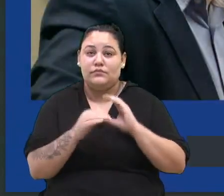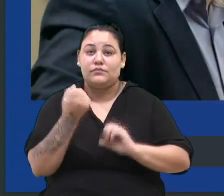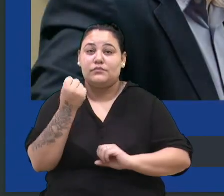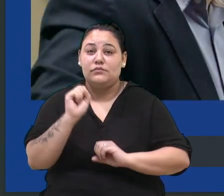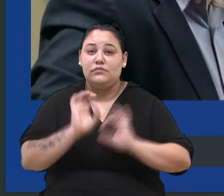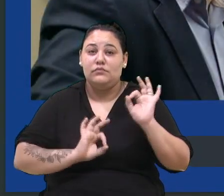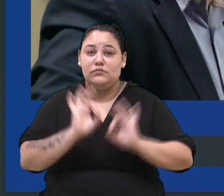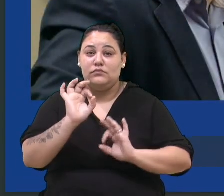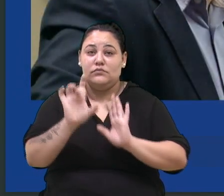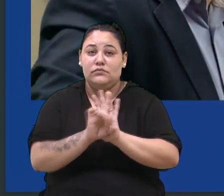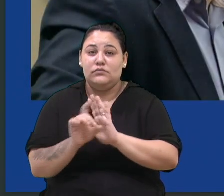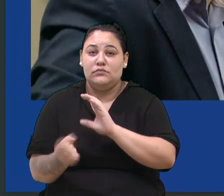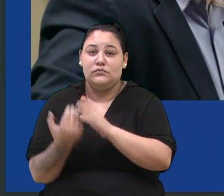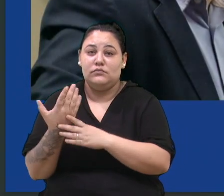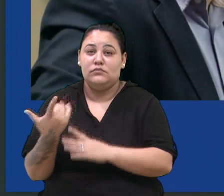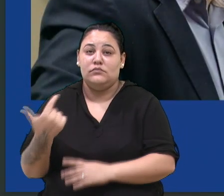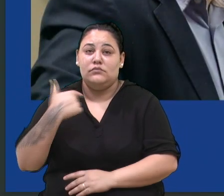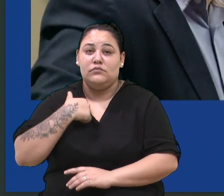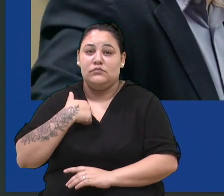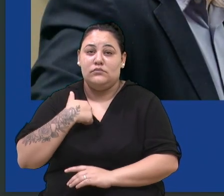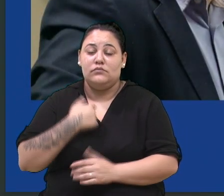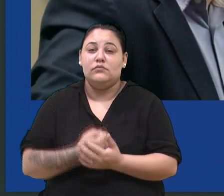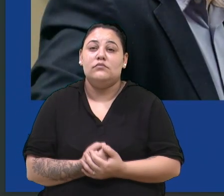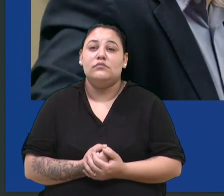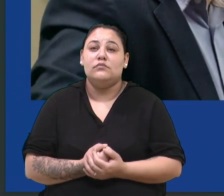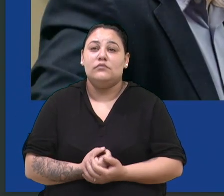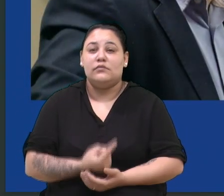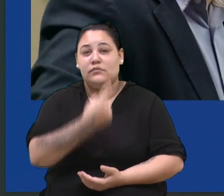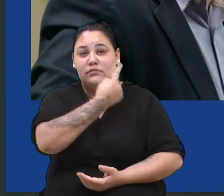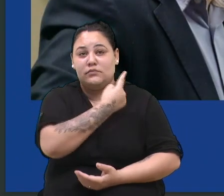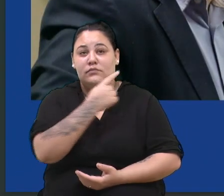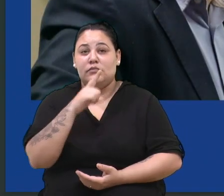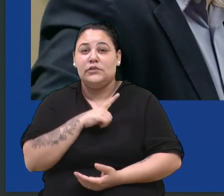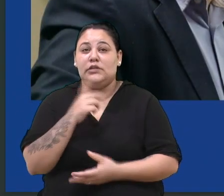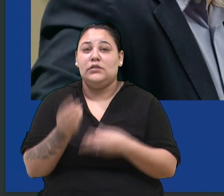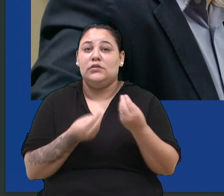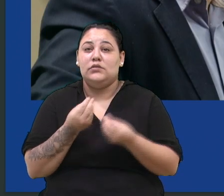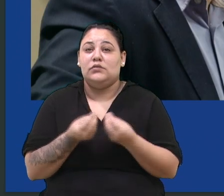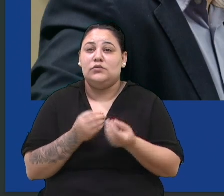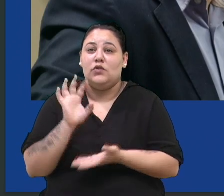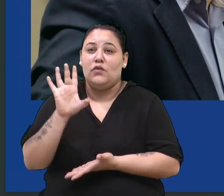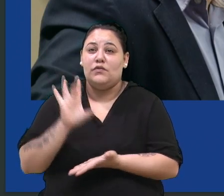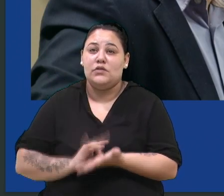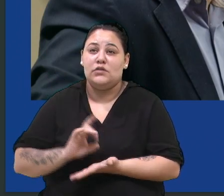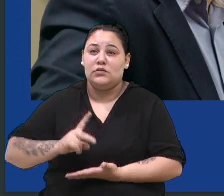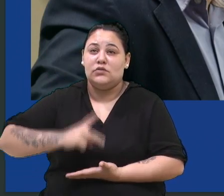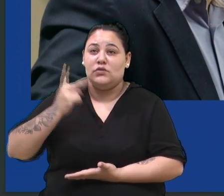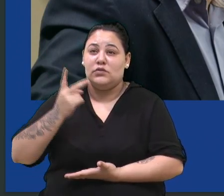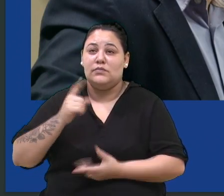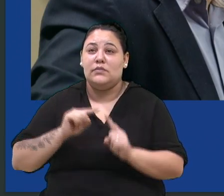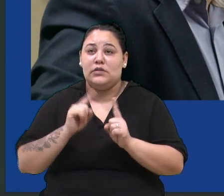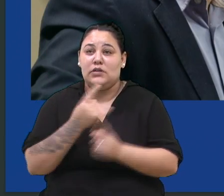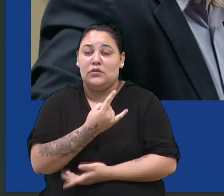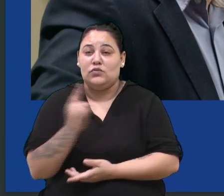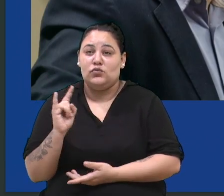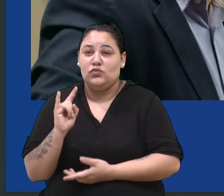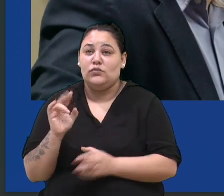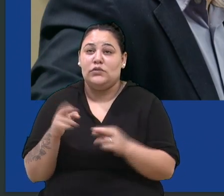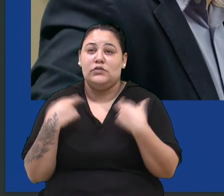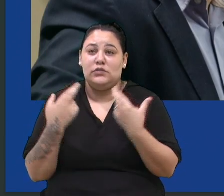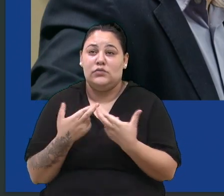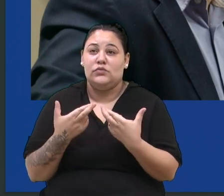de leis. Aqui na tela nós temos ali como 2 sancionados, mas na última sessão nós